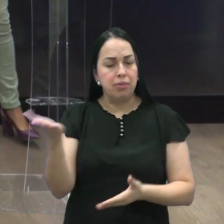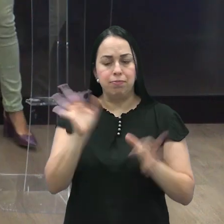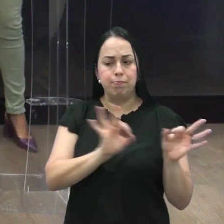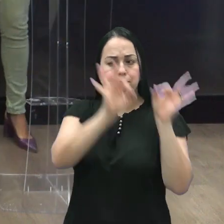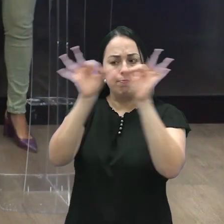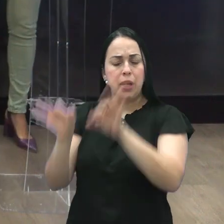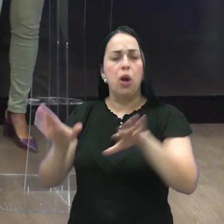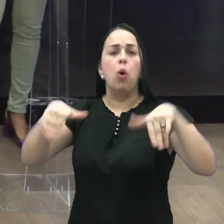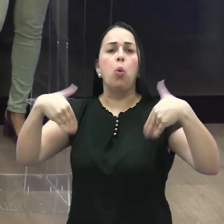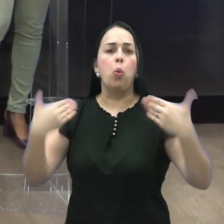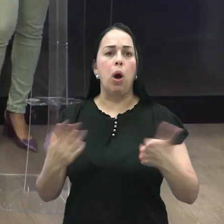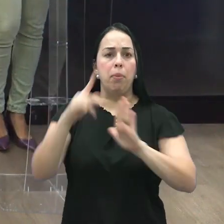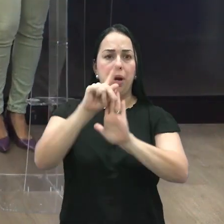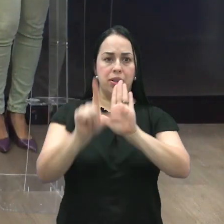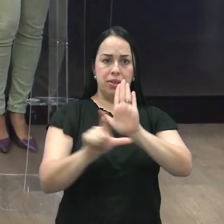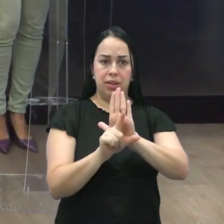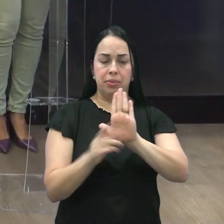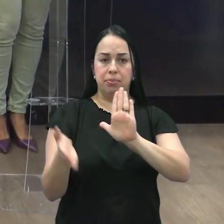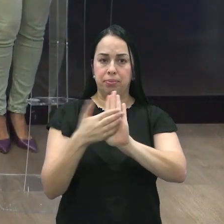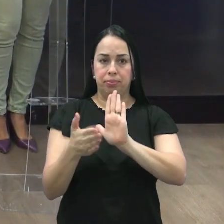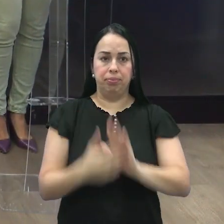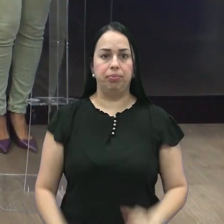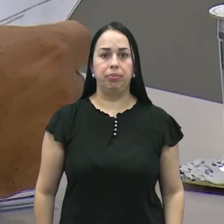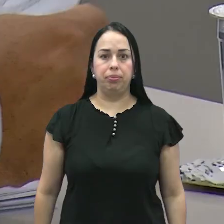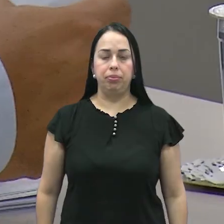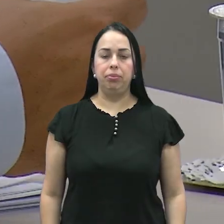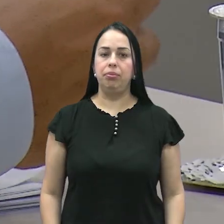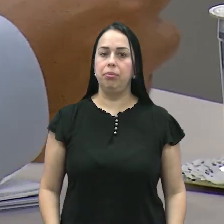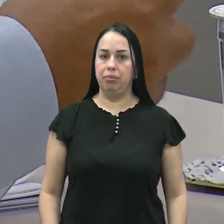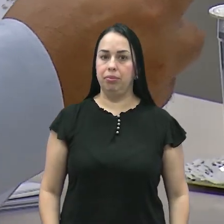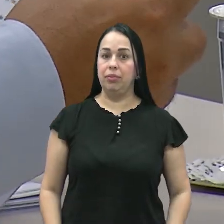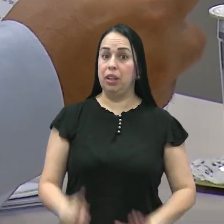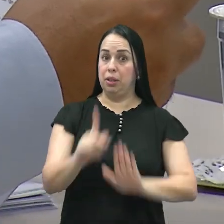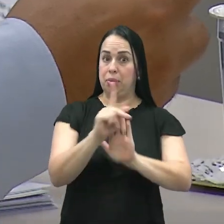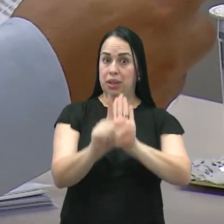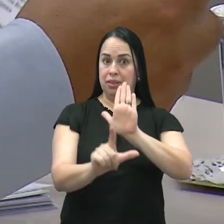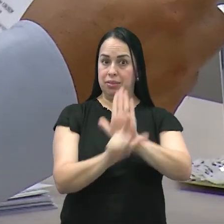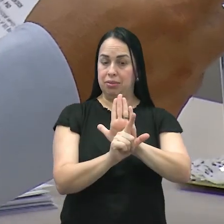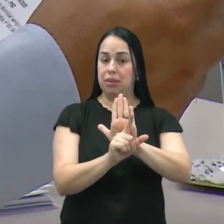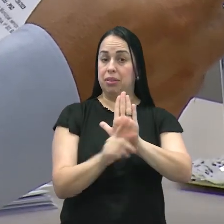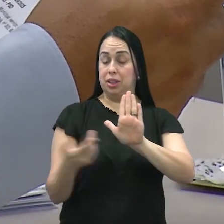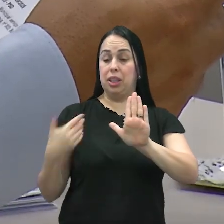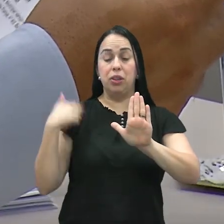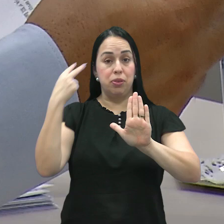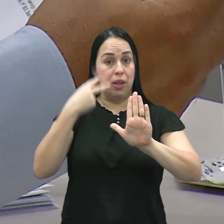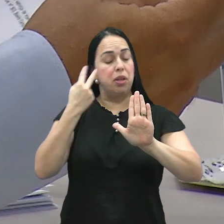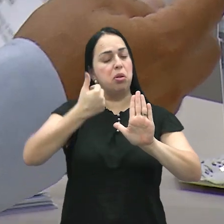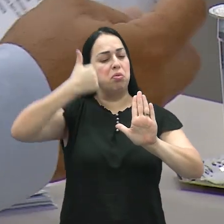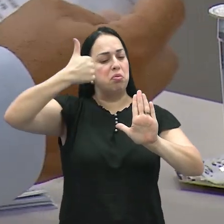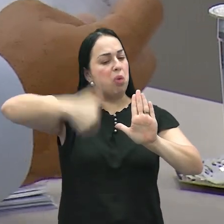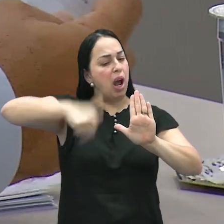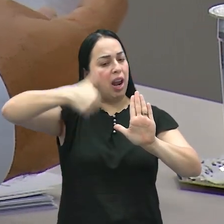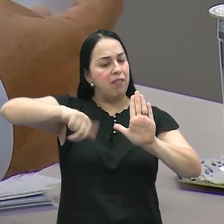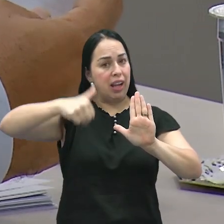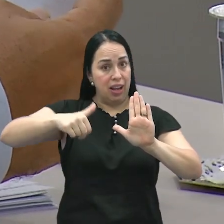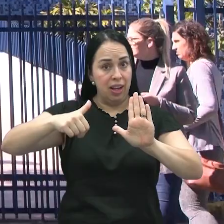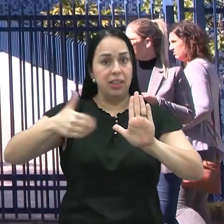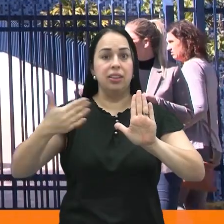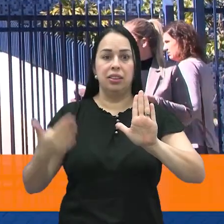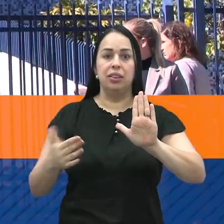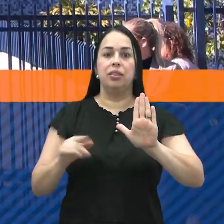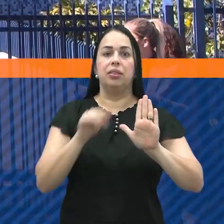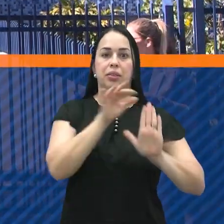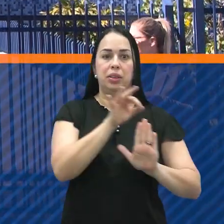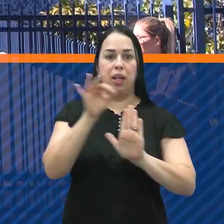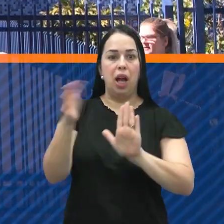confere agora as matérias que estão na pauta do dia. Entre os projetos da pauta da sessão desta quinta,